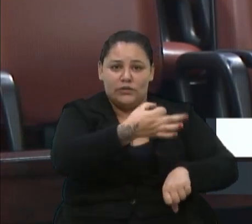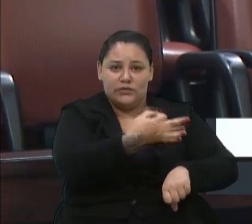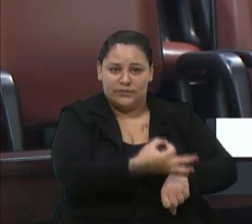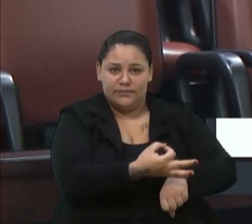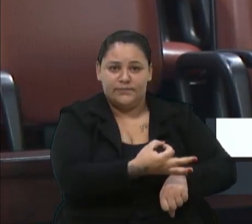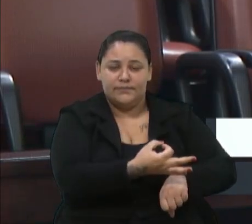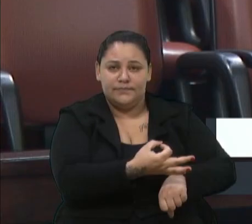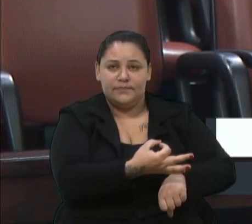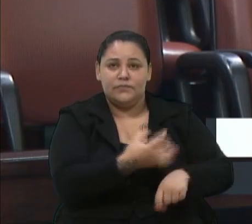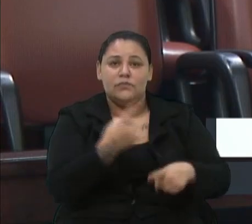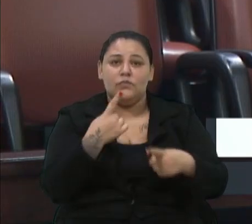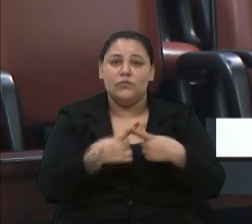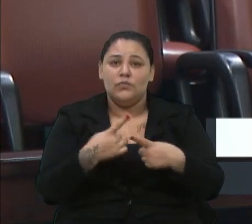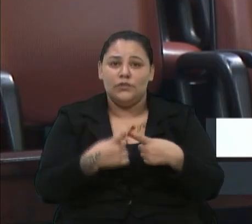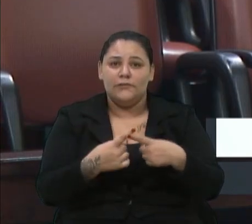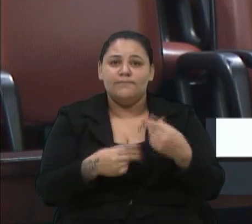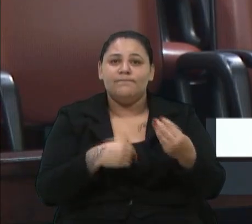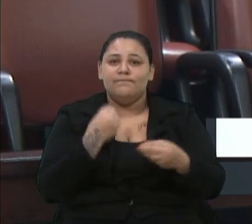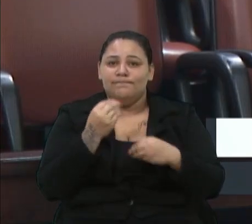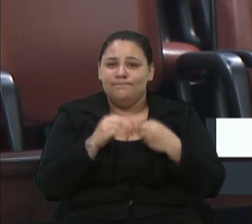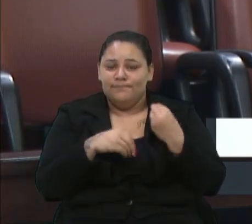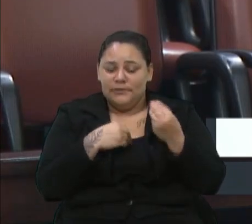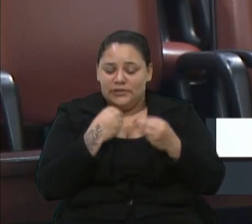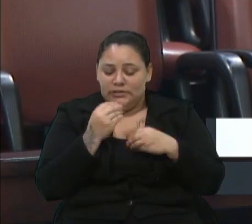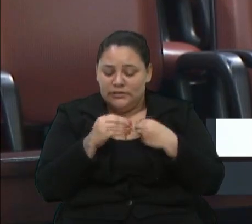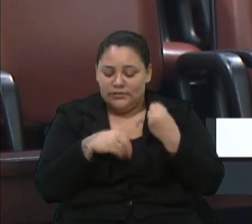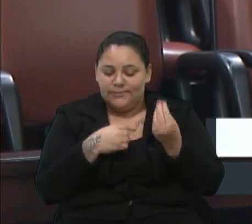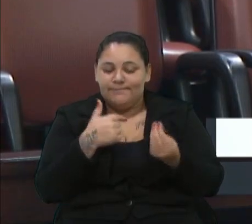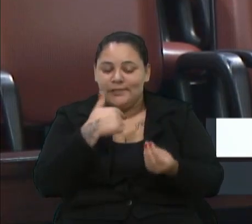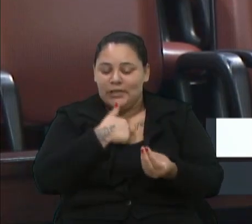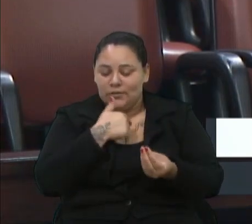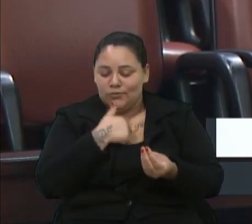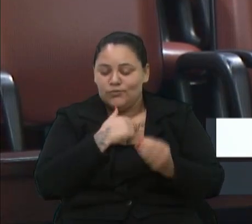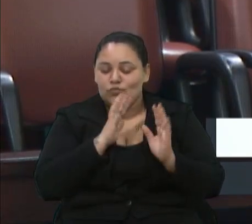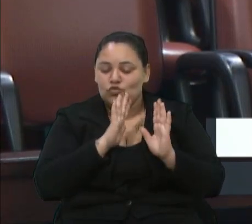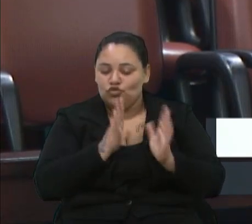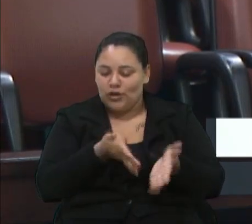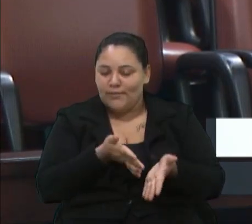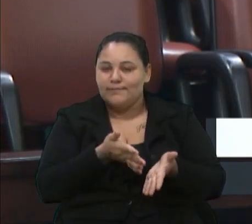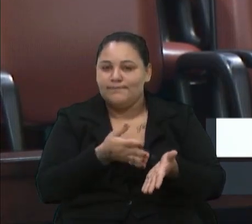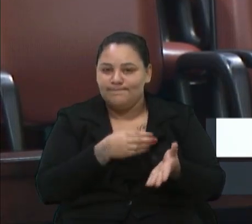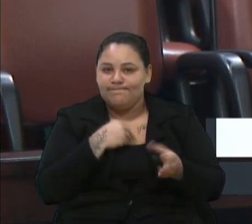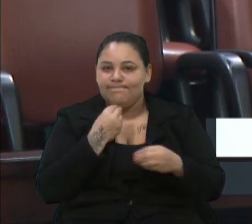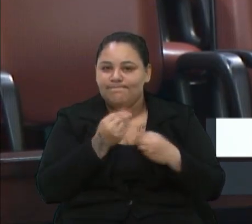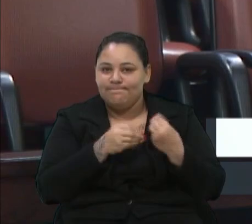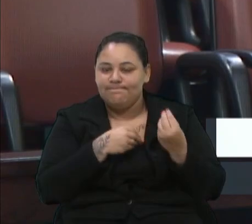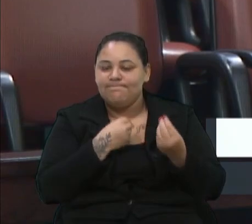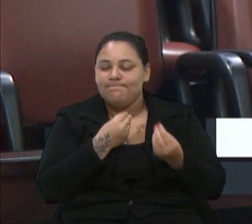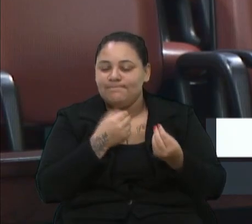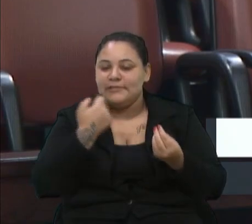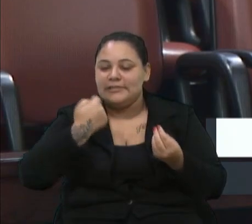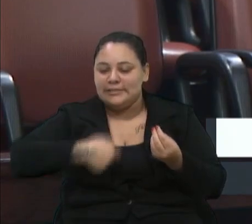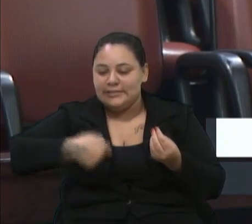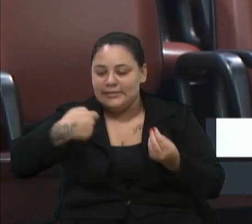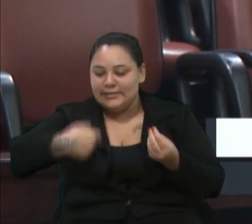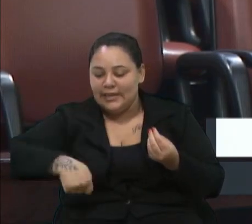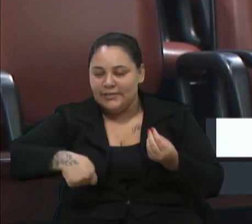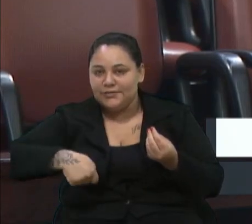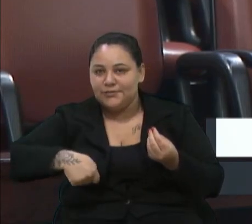votar, porque senti na pele, esse vereador já sentiu na pele a necessidade de ter